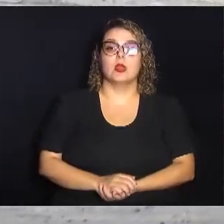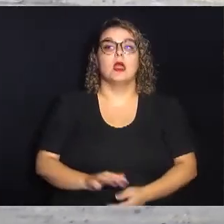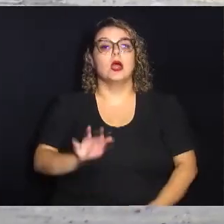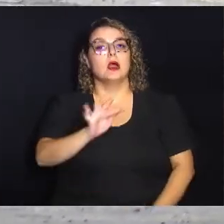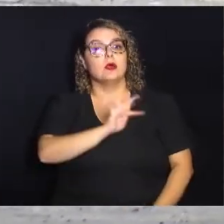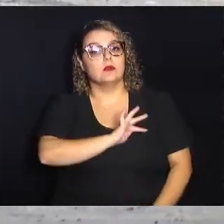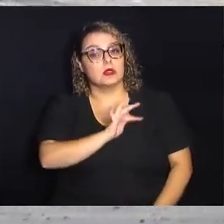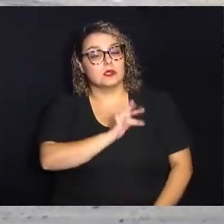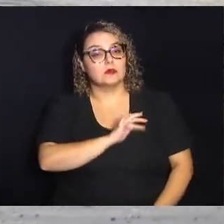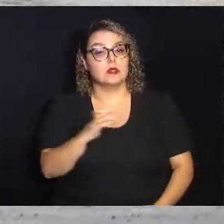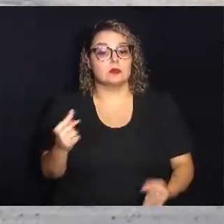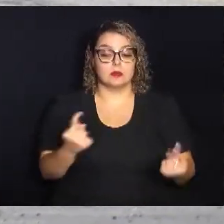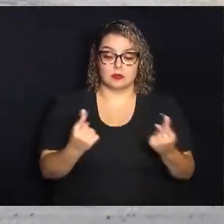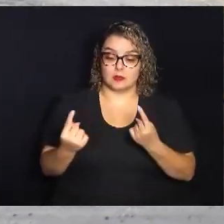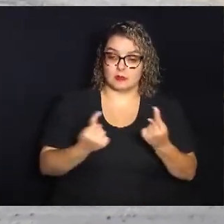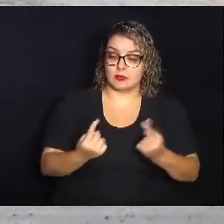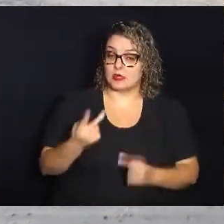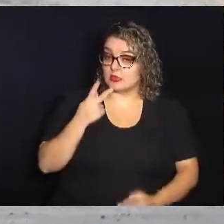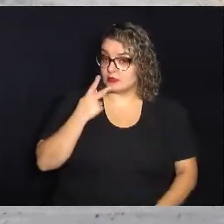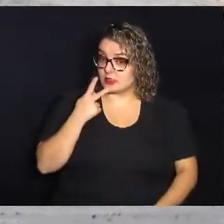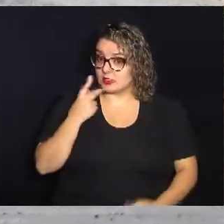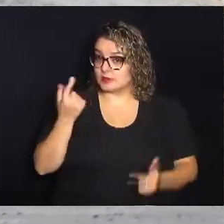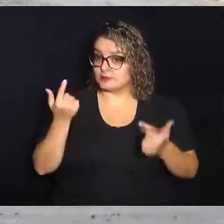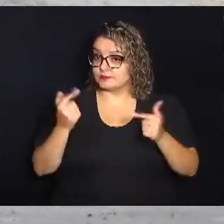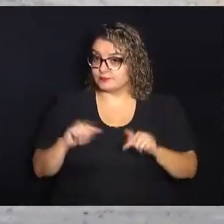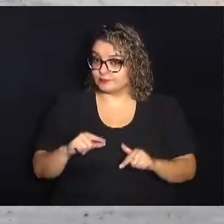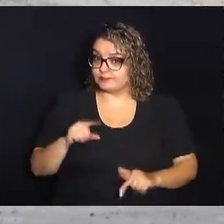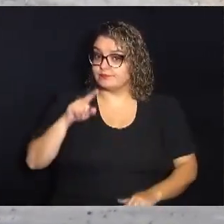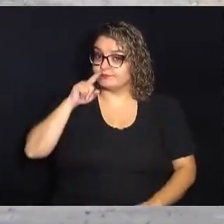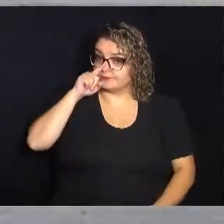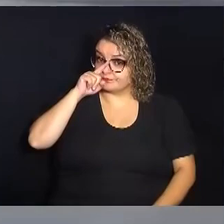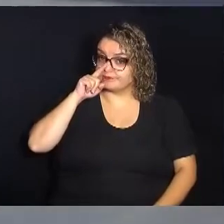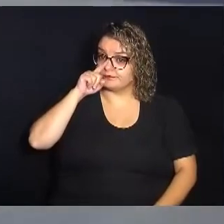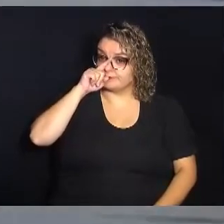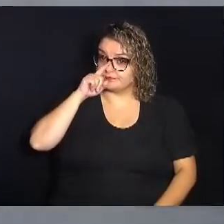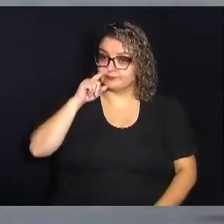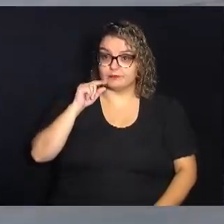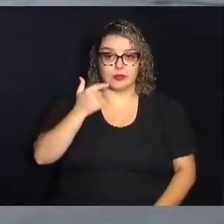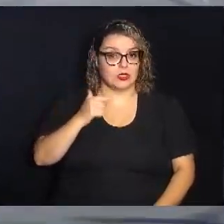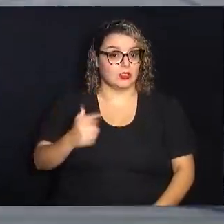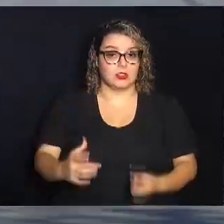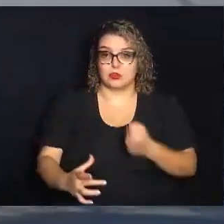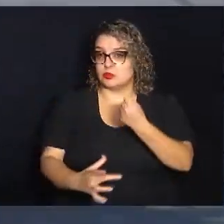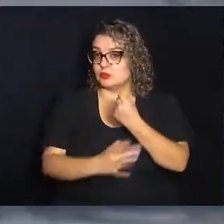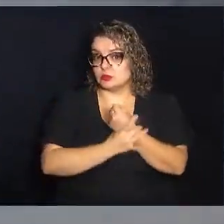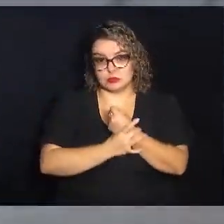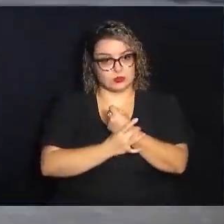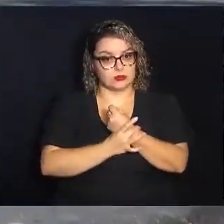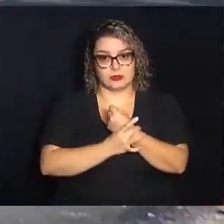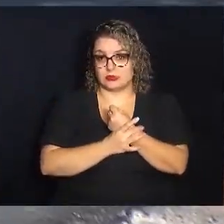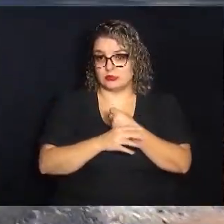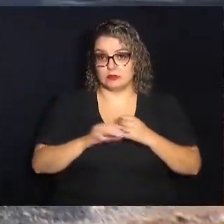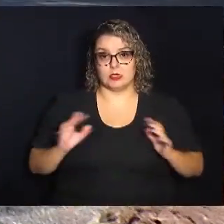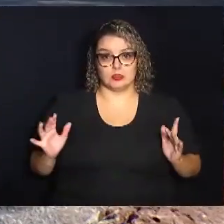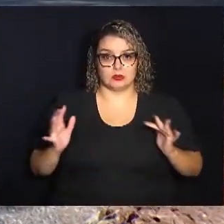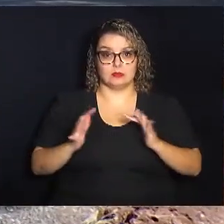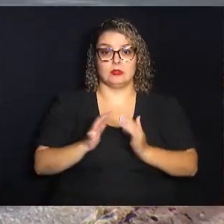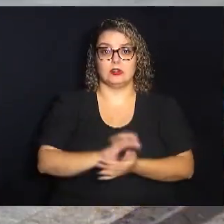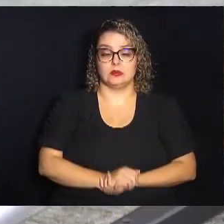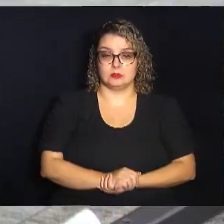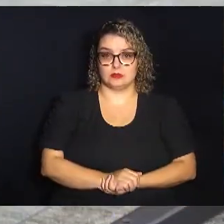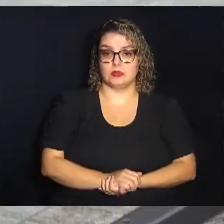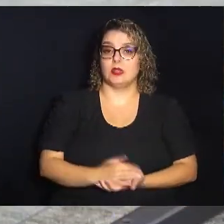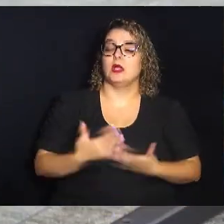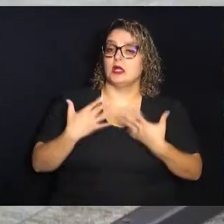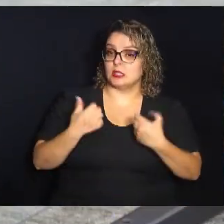Mendes foi procurado por moradores que alegam que o local está perigoso e não tem segurança para os pedestres.